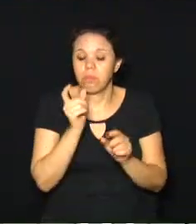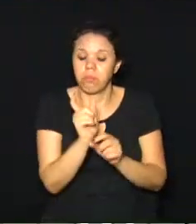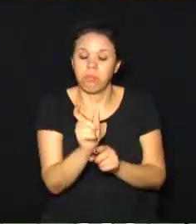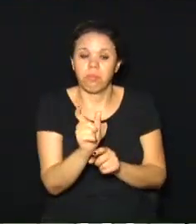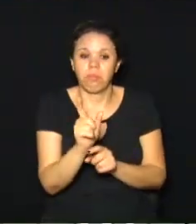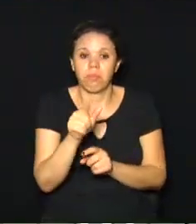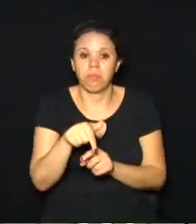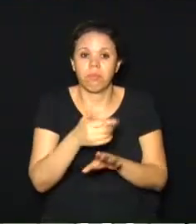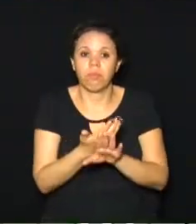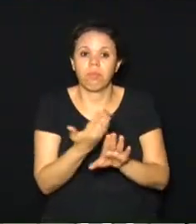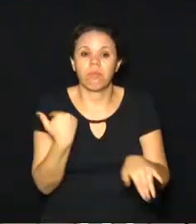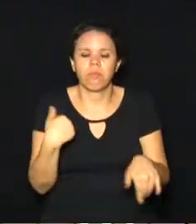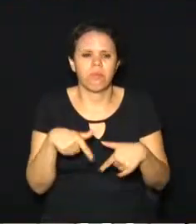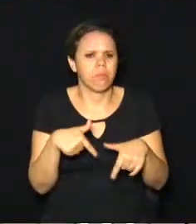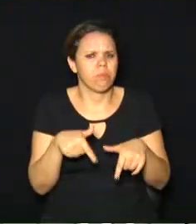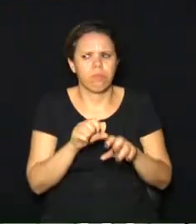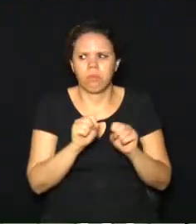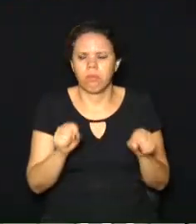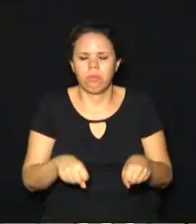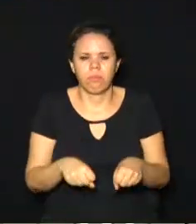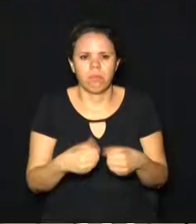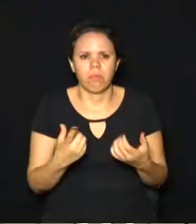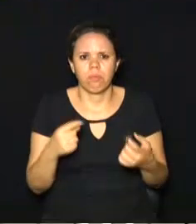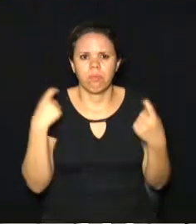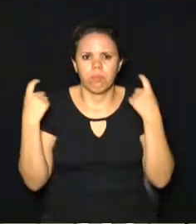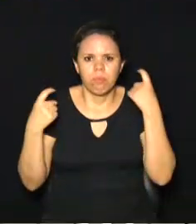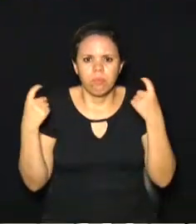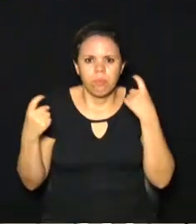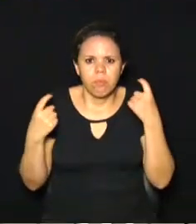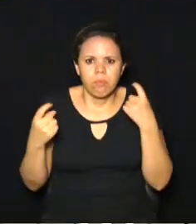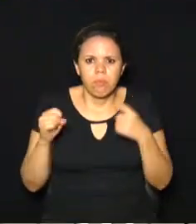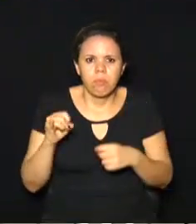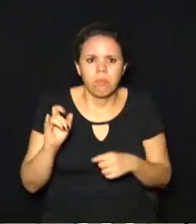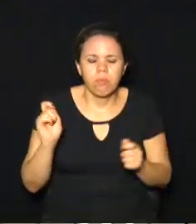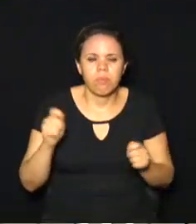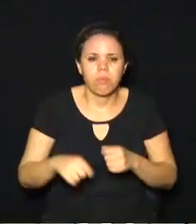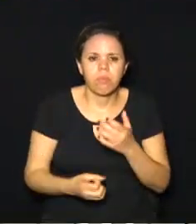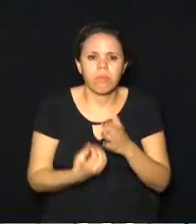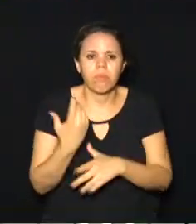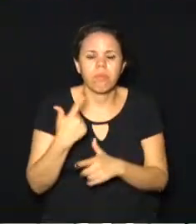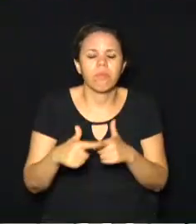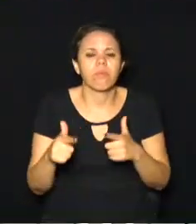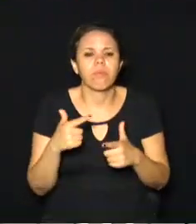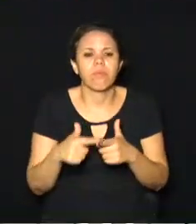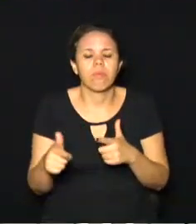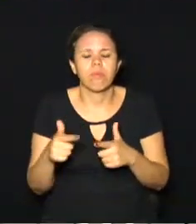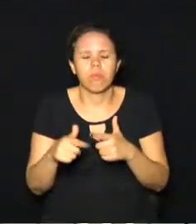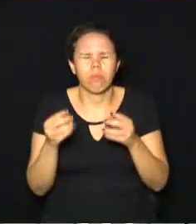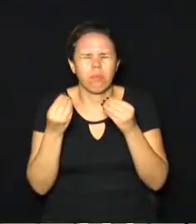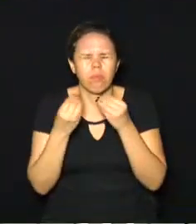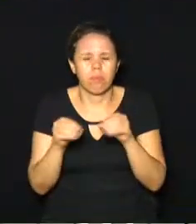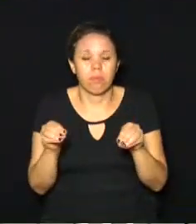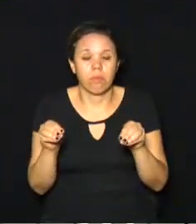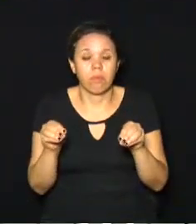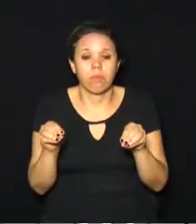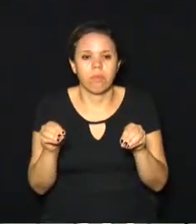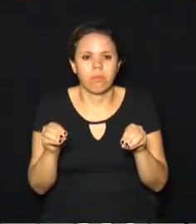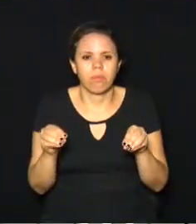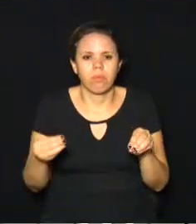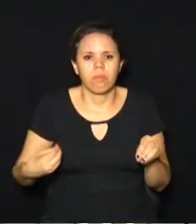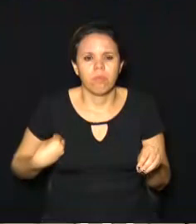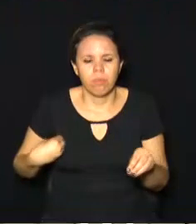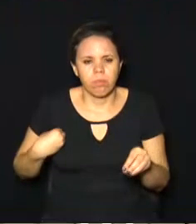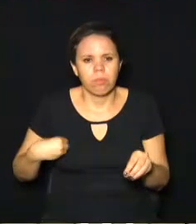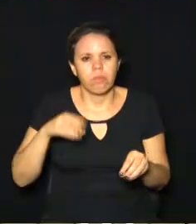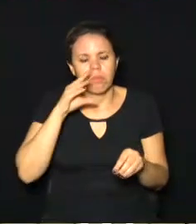afastamento, né, no sistema. E há uma preocupação se isso pode ocasionar algum tipo de prejuízo na vida